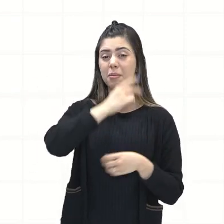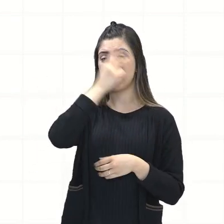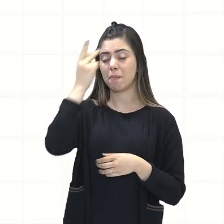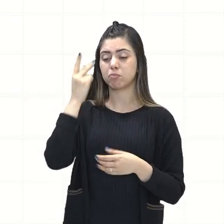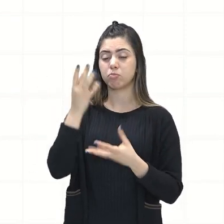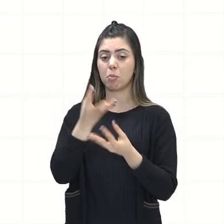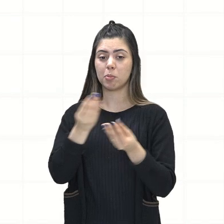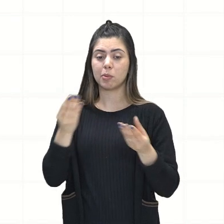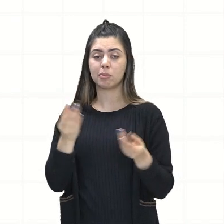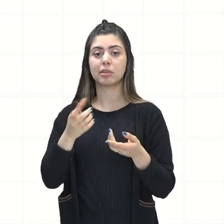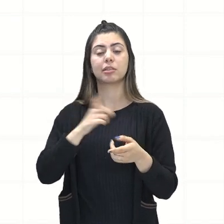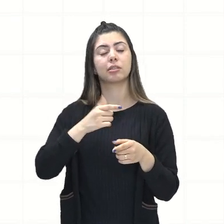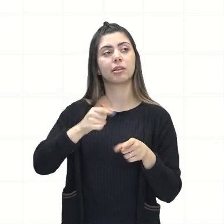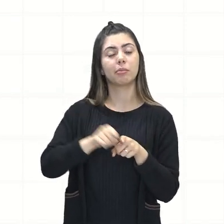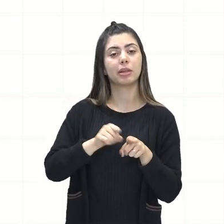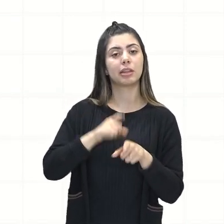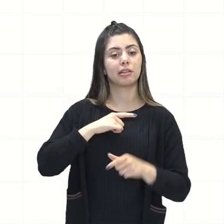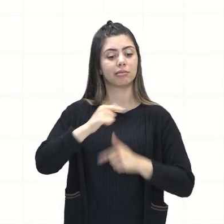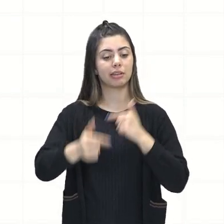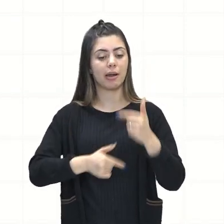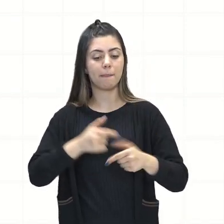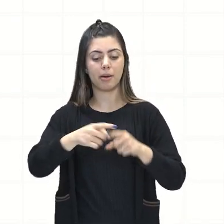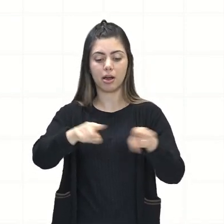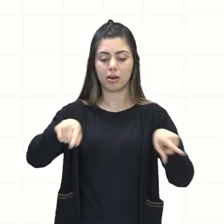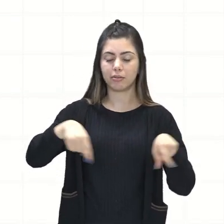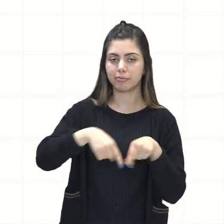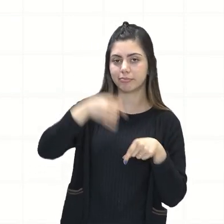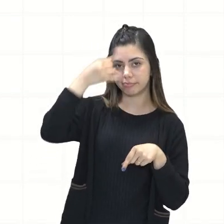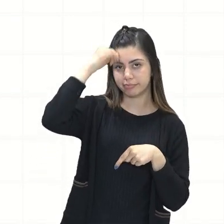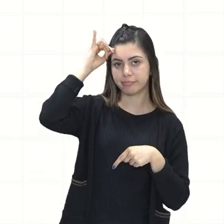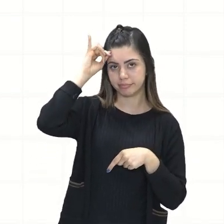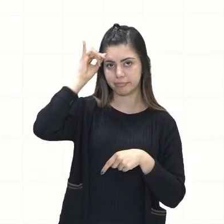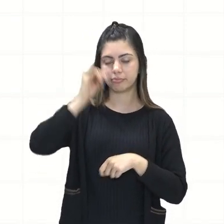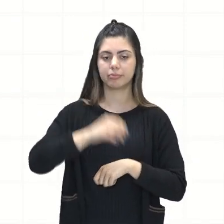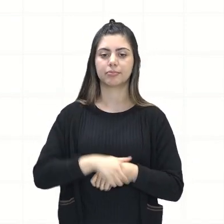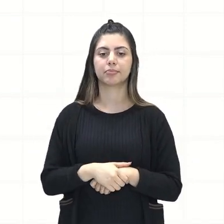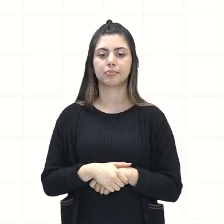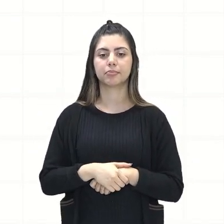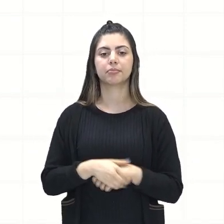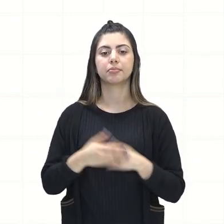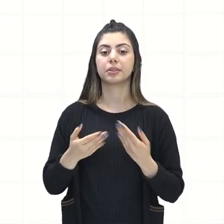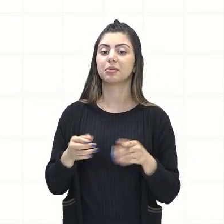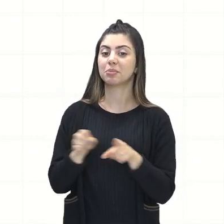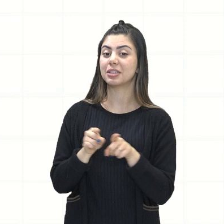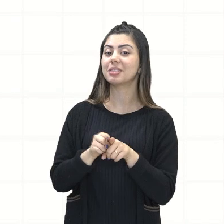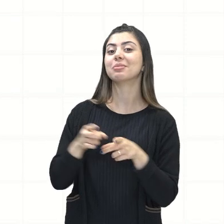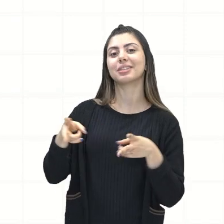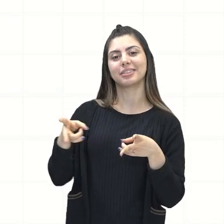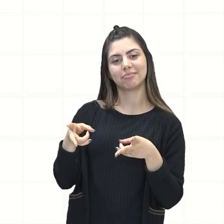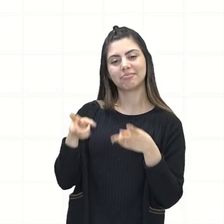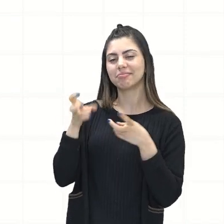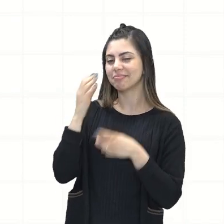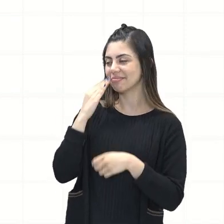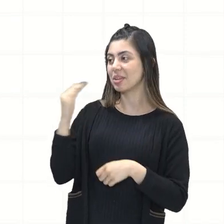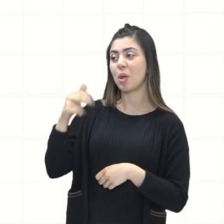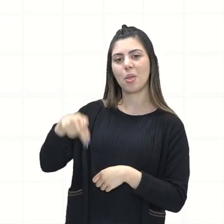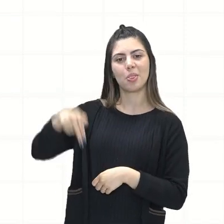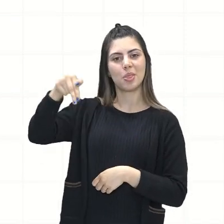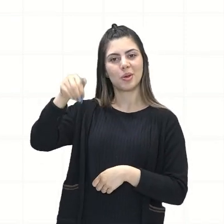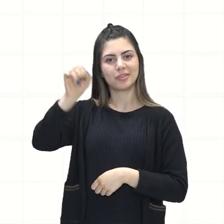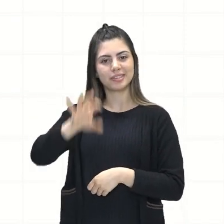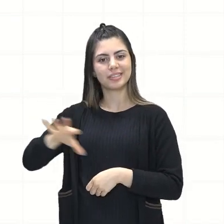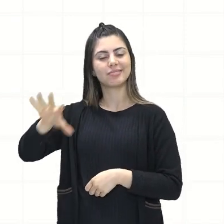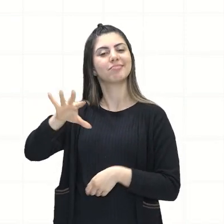vez mais a produção de gado, de corte, etc. Olha aqui quem produz bastante, na região norte também. A gente vê